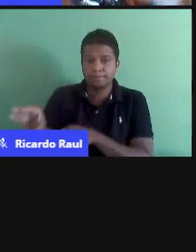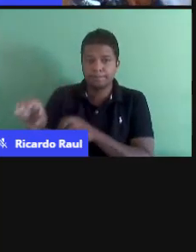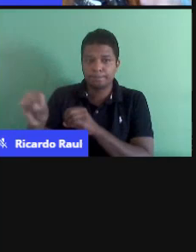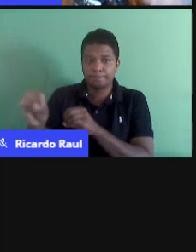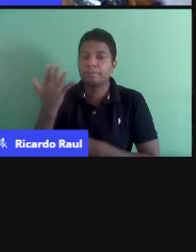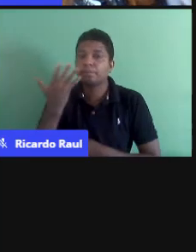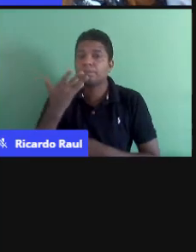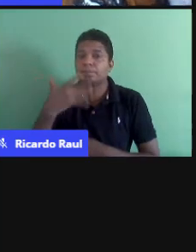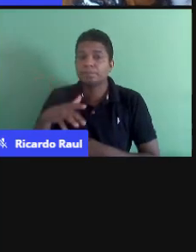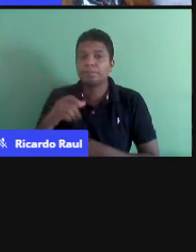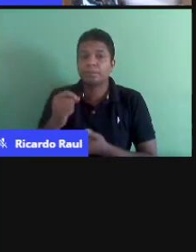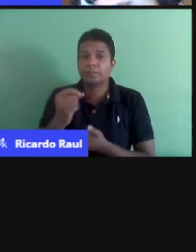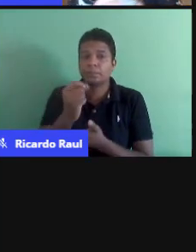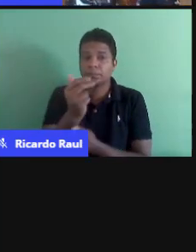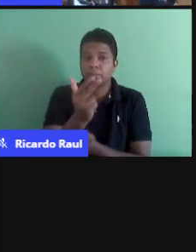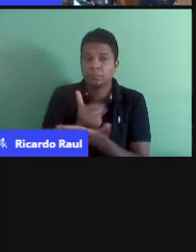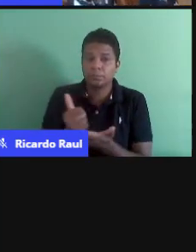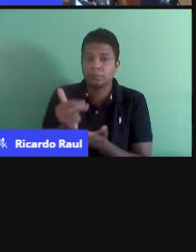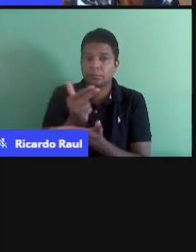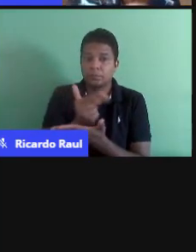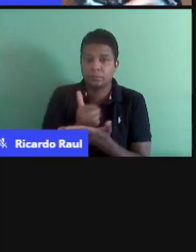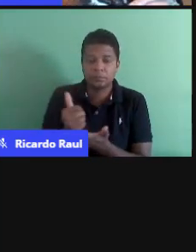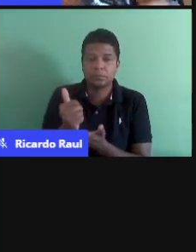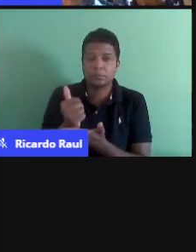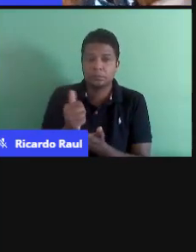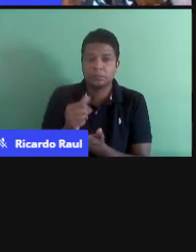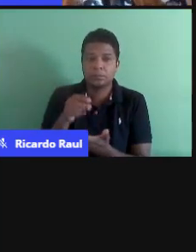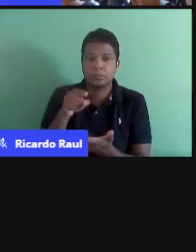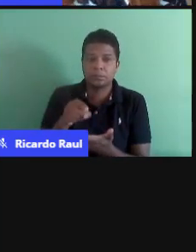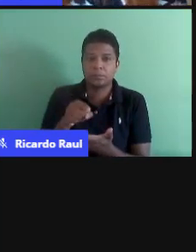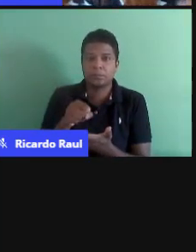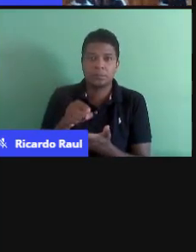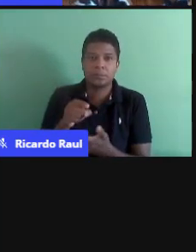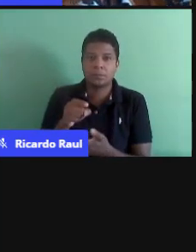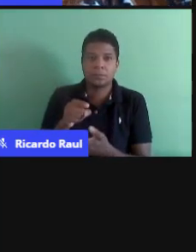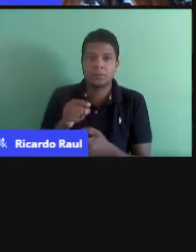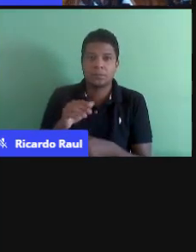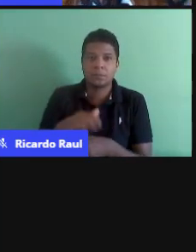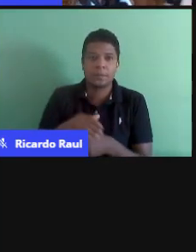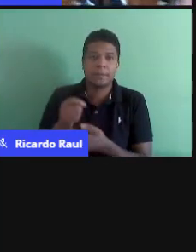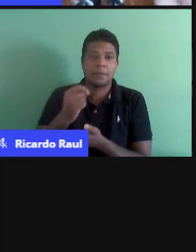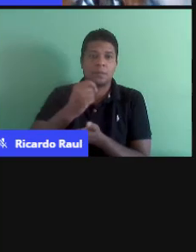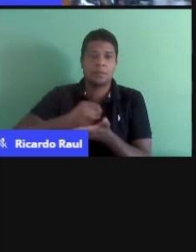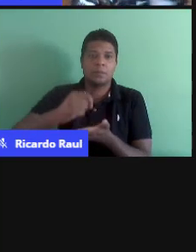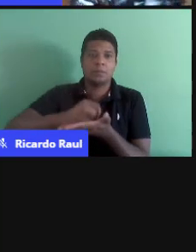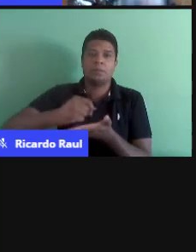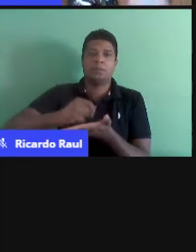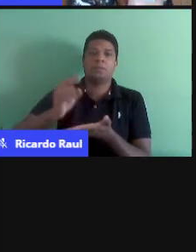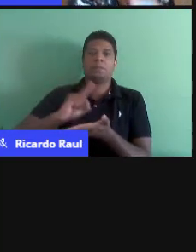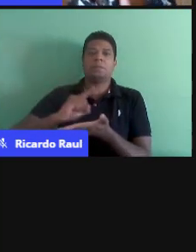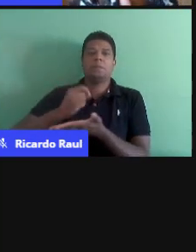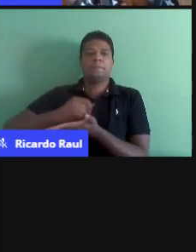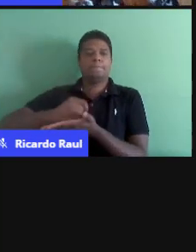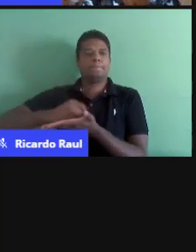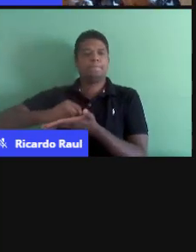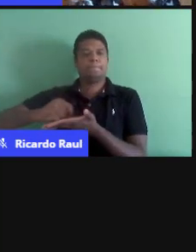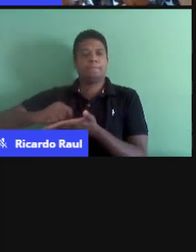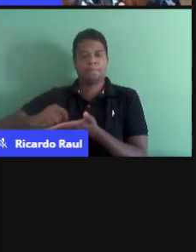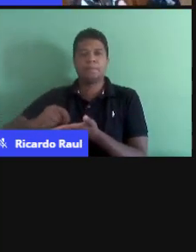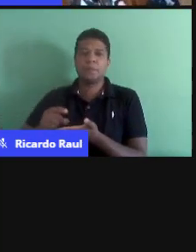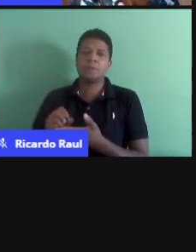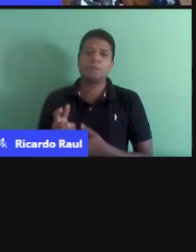o desenho não deve ser considerado como uma preparação para a escrita, porque o desenho ele tem um valor em si